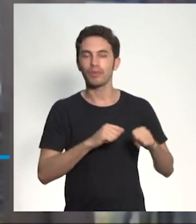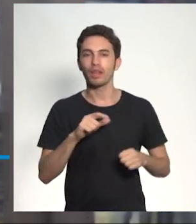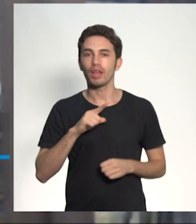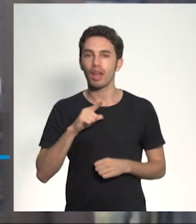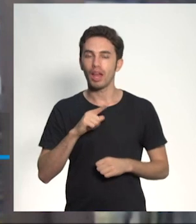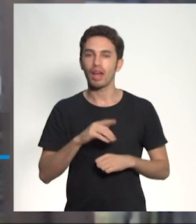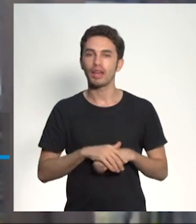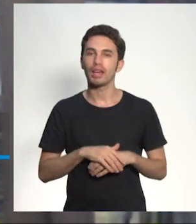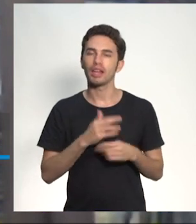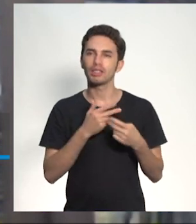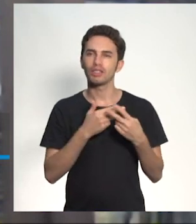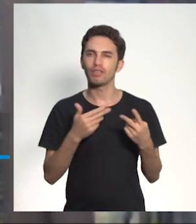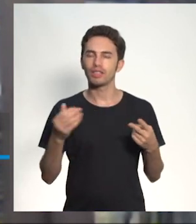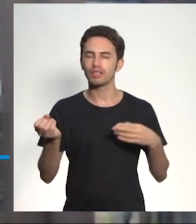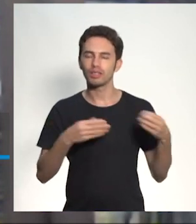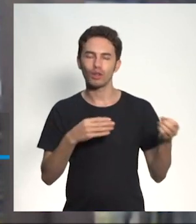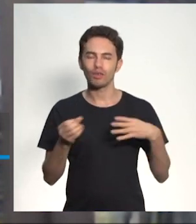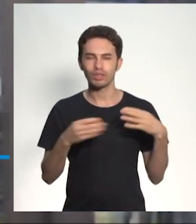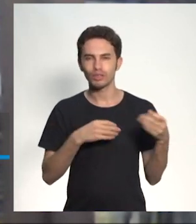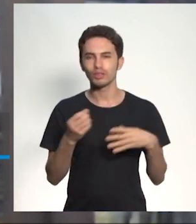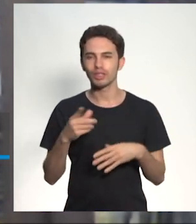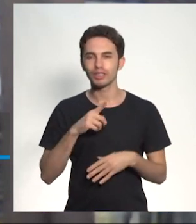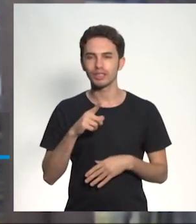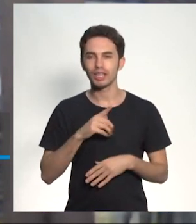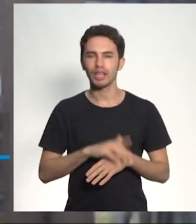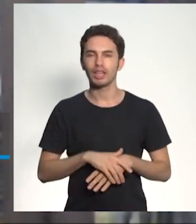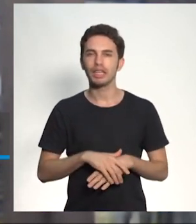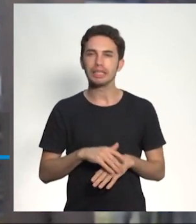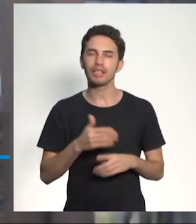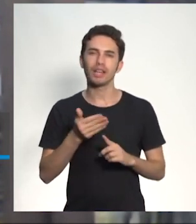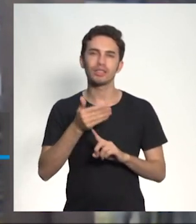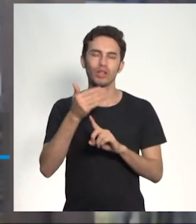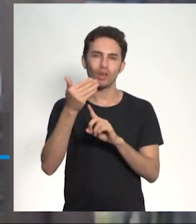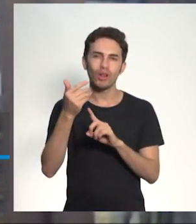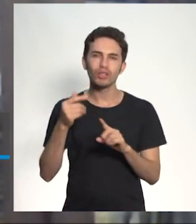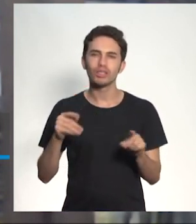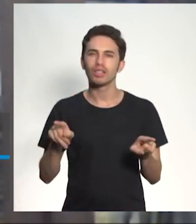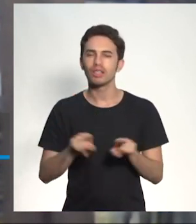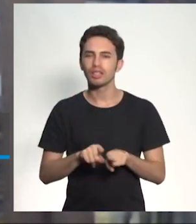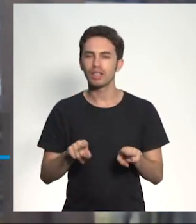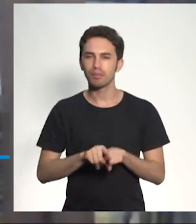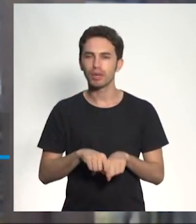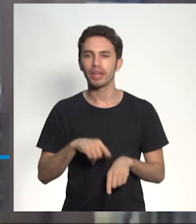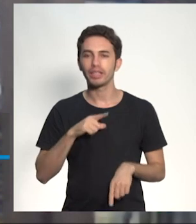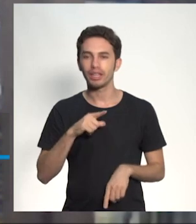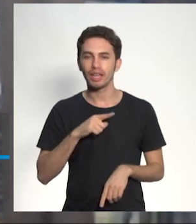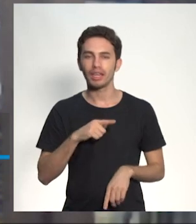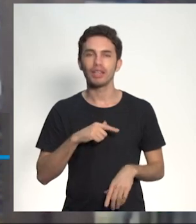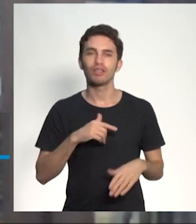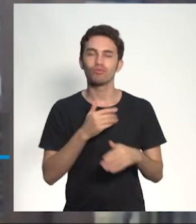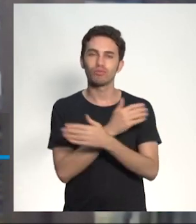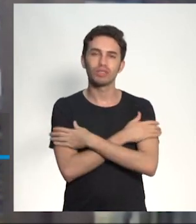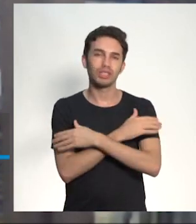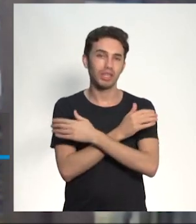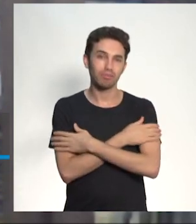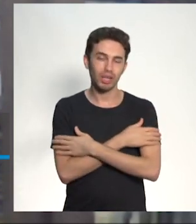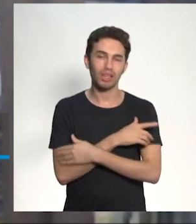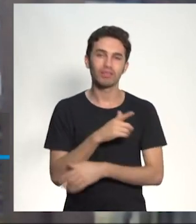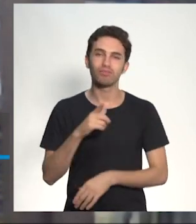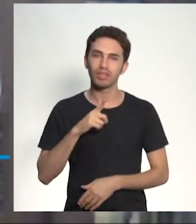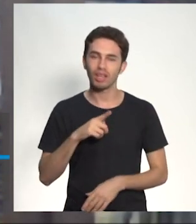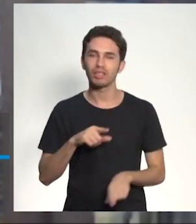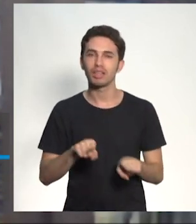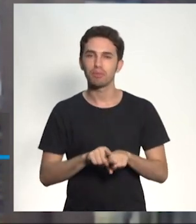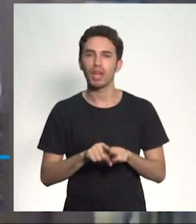trouxe tantas inovações, né, tecnológicas, mas ao mesmo tempo trouxe o desemprego, teve a exploração